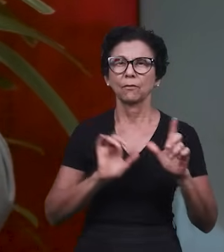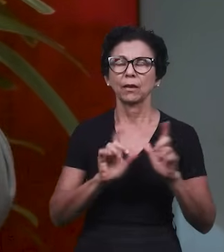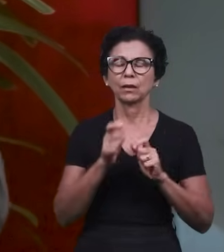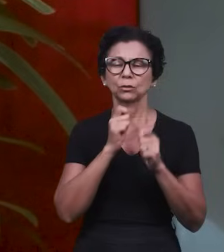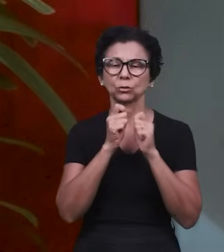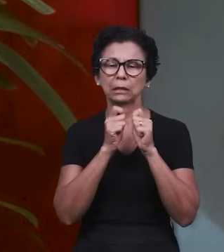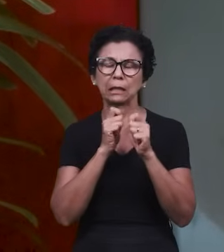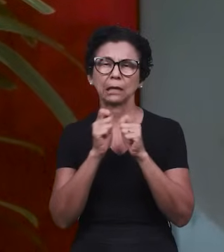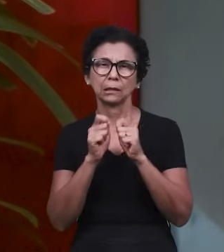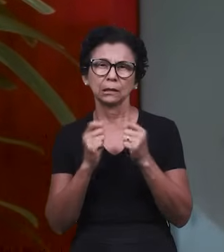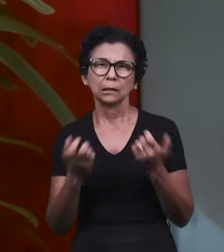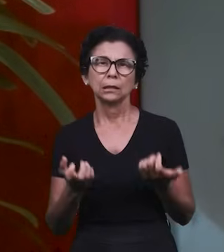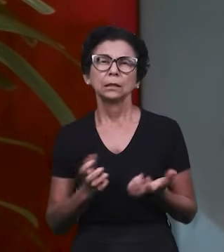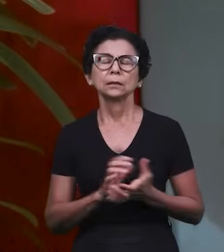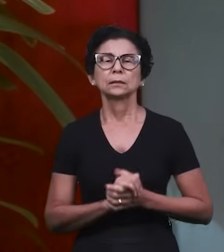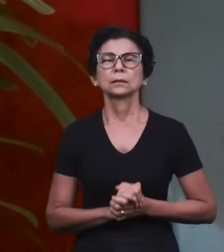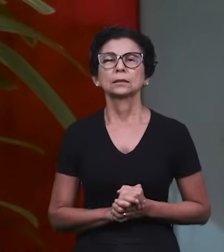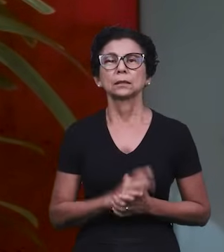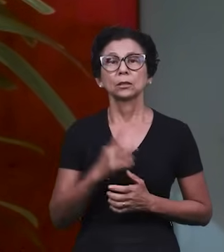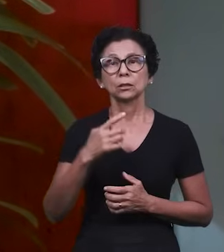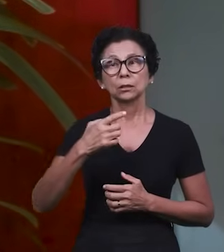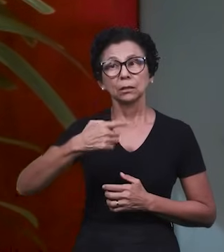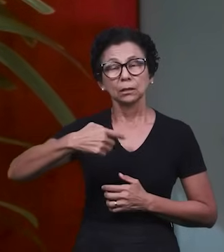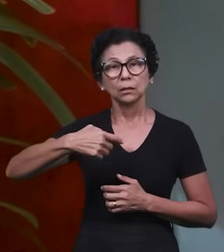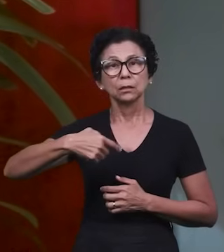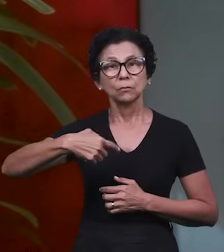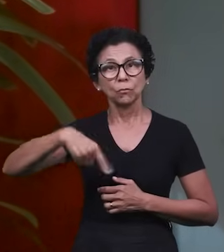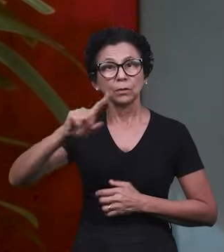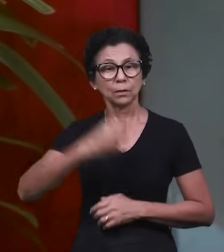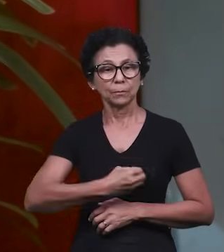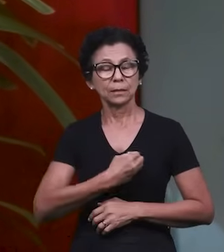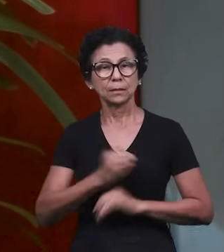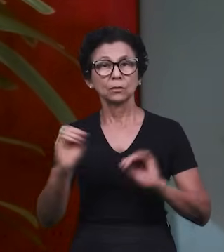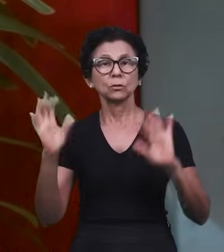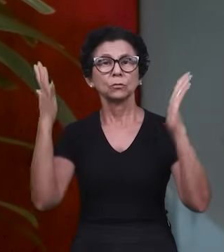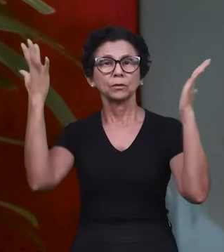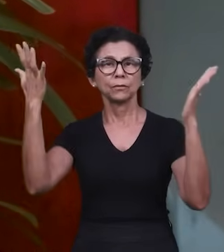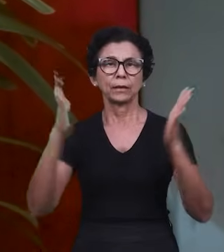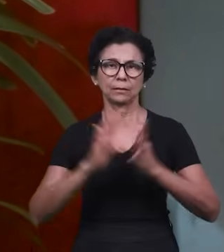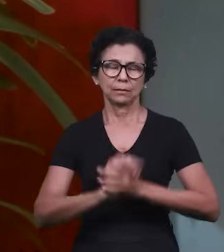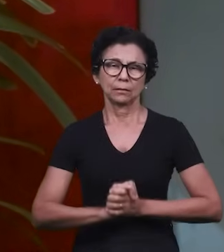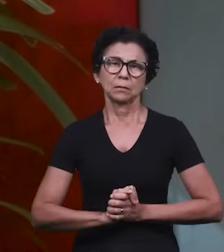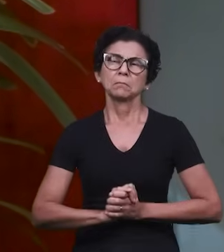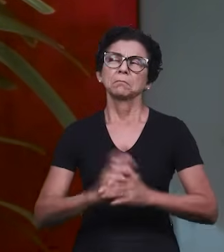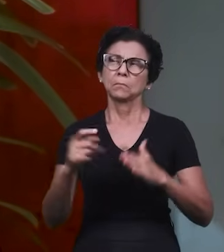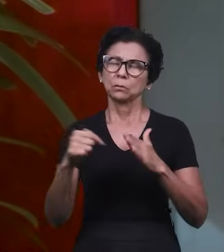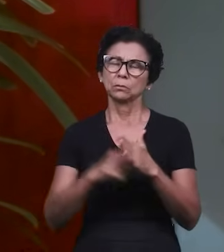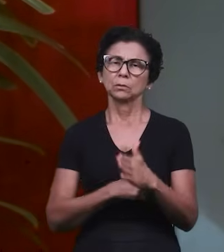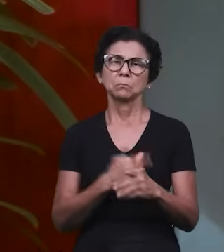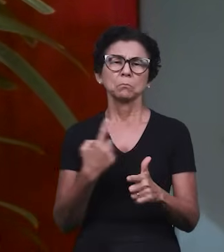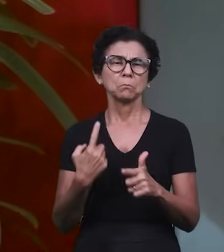se apresentaram para tal e que querem saber por que trombetas e festas. Há